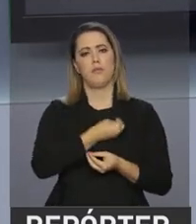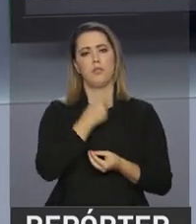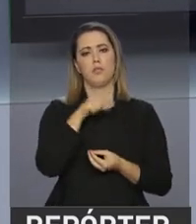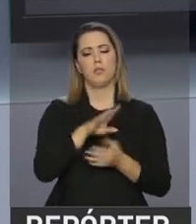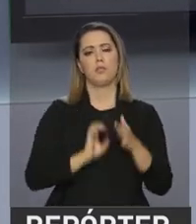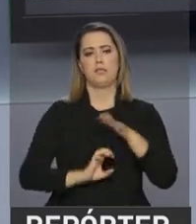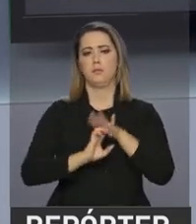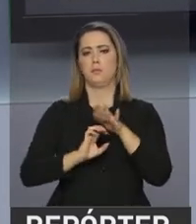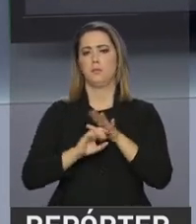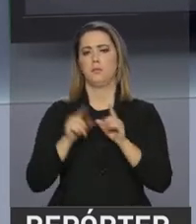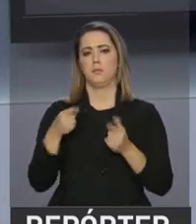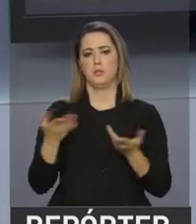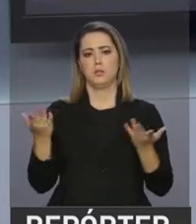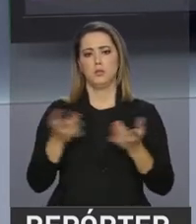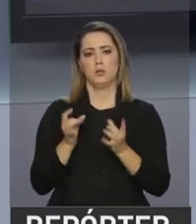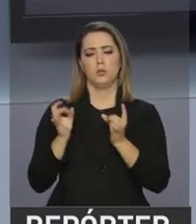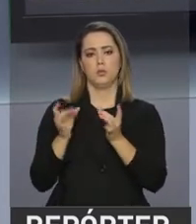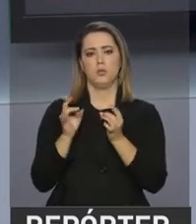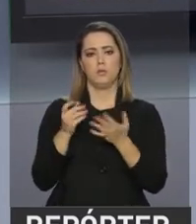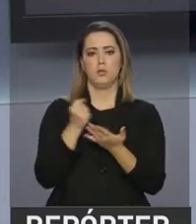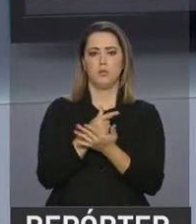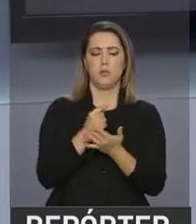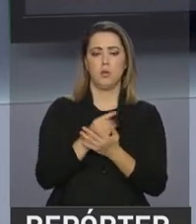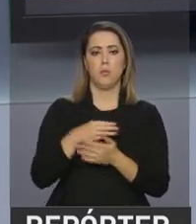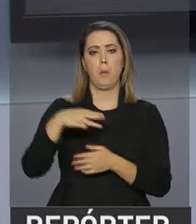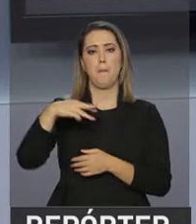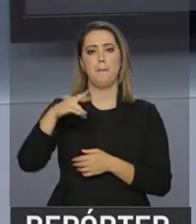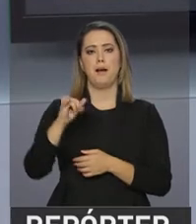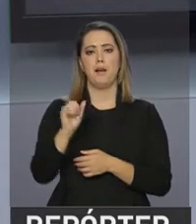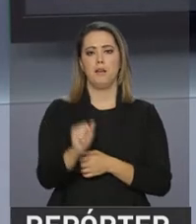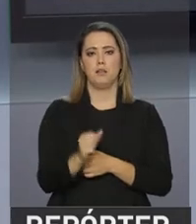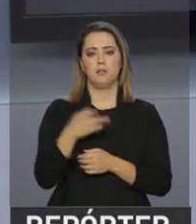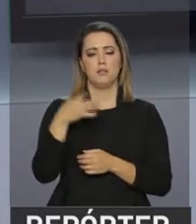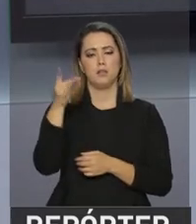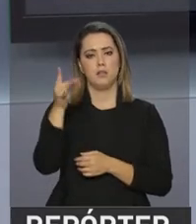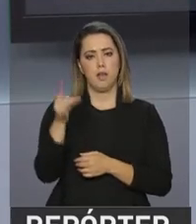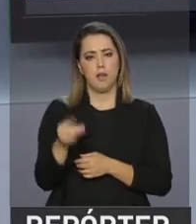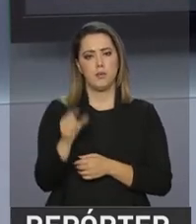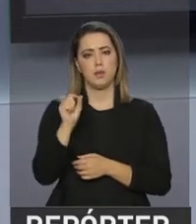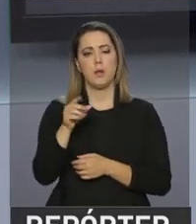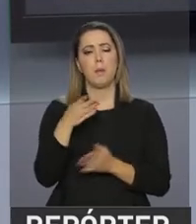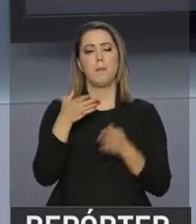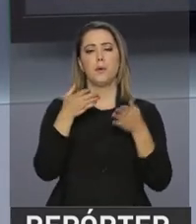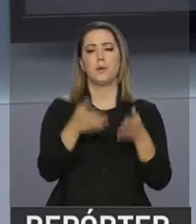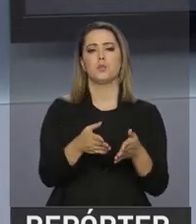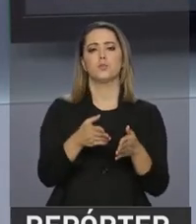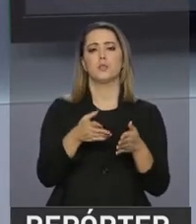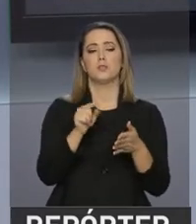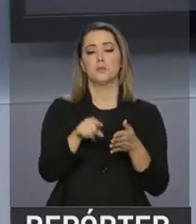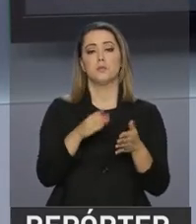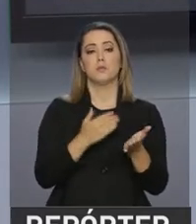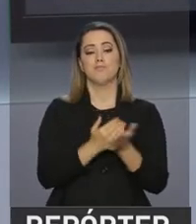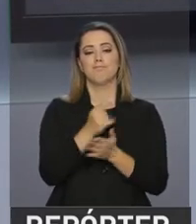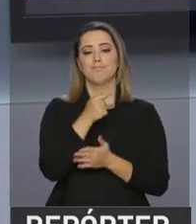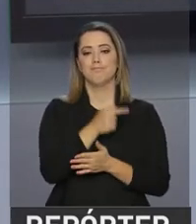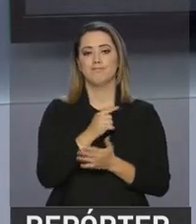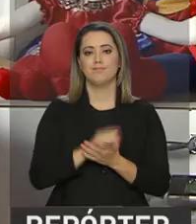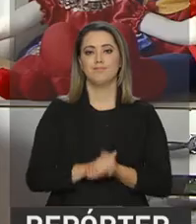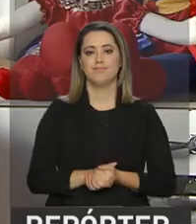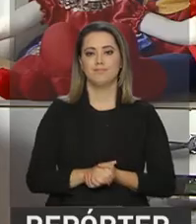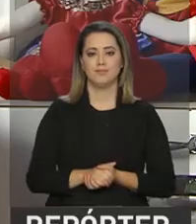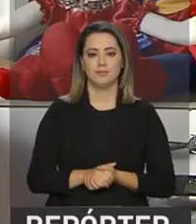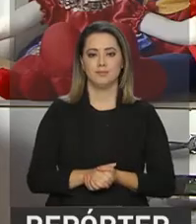empresas no mercado de negócios a repórter mark noble conta pra gente quem pode participar desta iniciativa